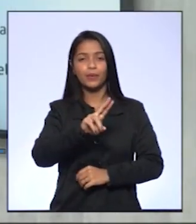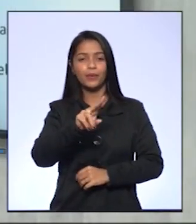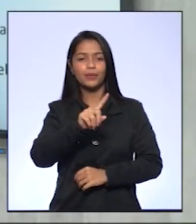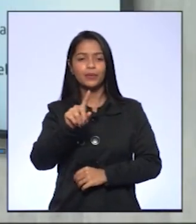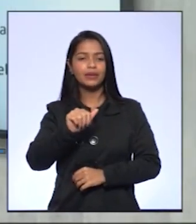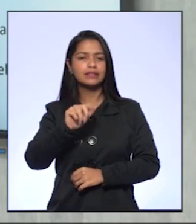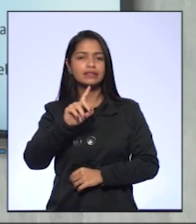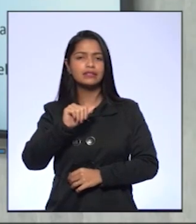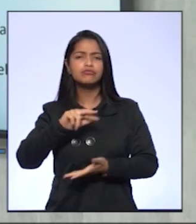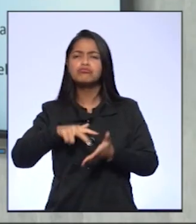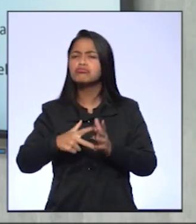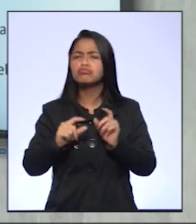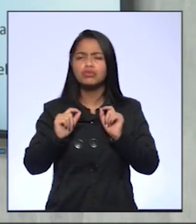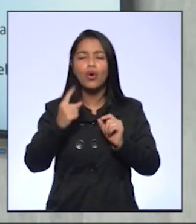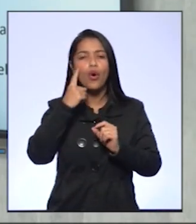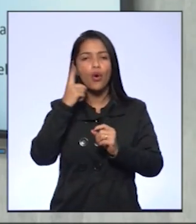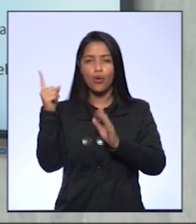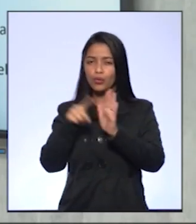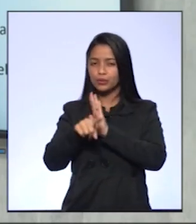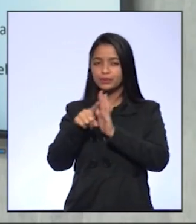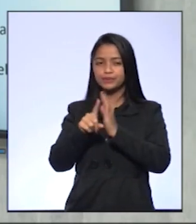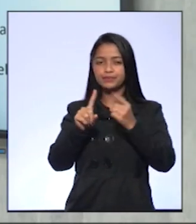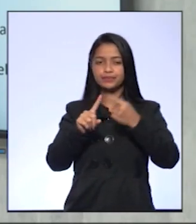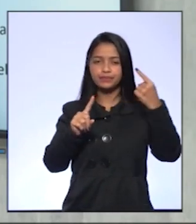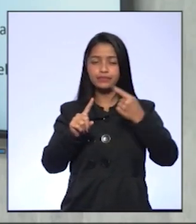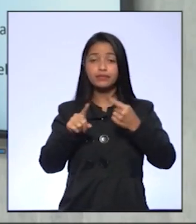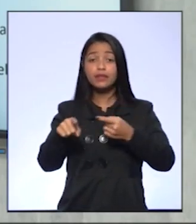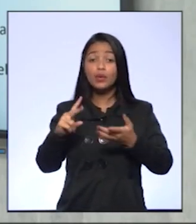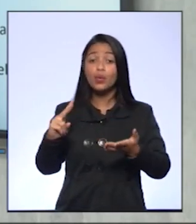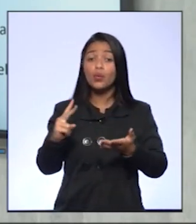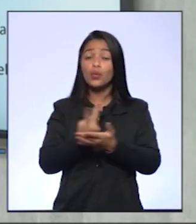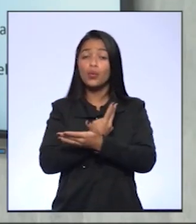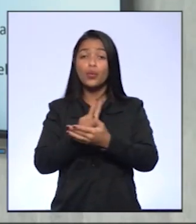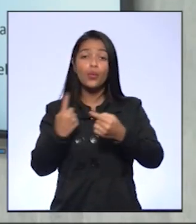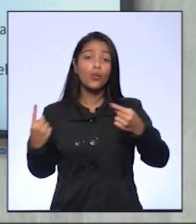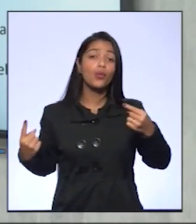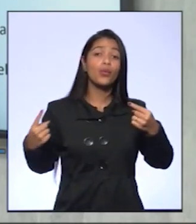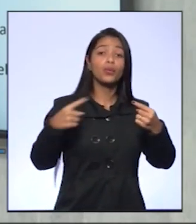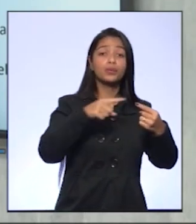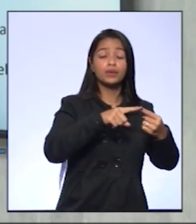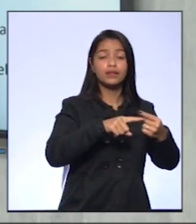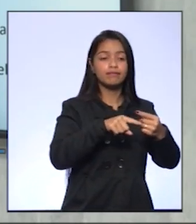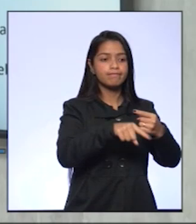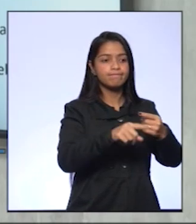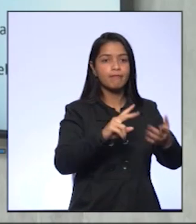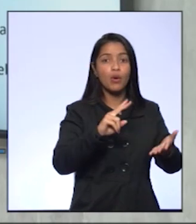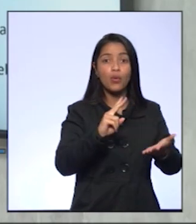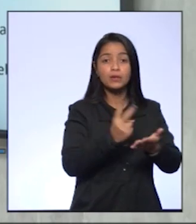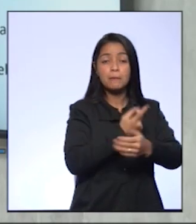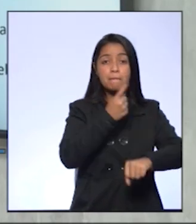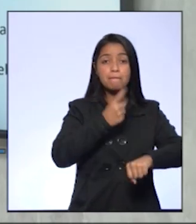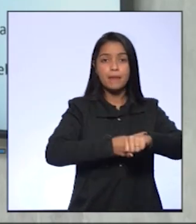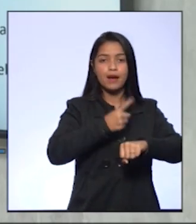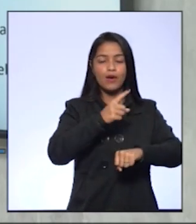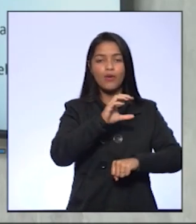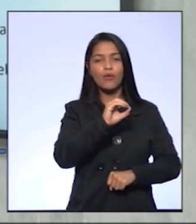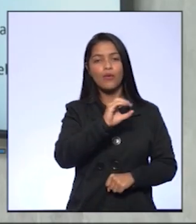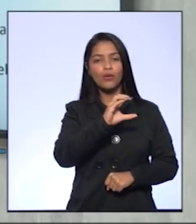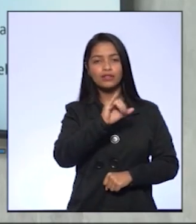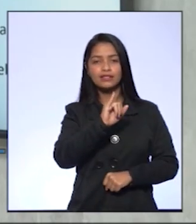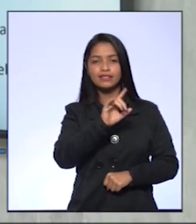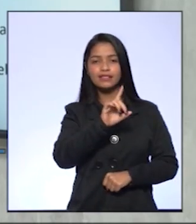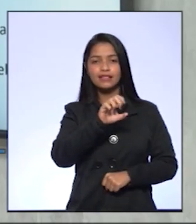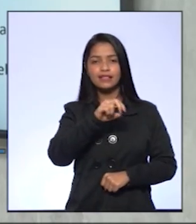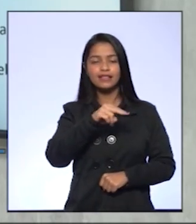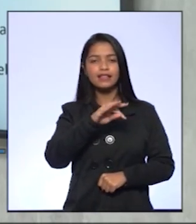o acontecimento descrito vincula-se ao fenômeno ocidental do... Chega aí. Esse texto, ele